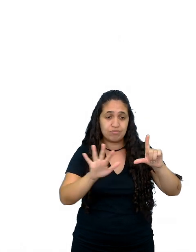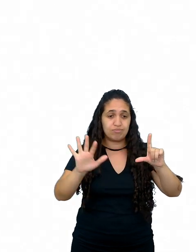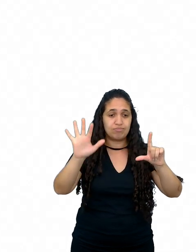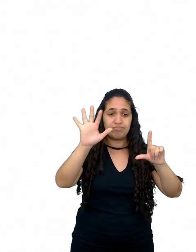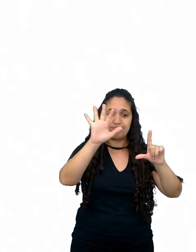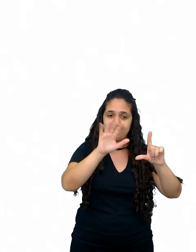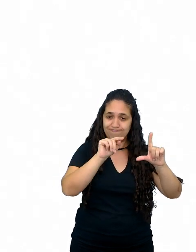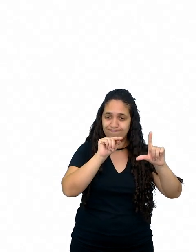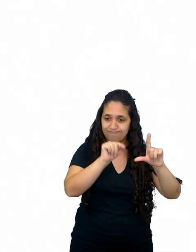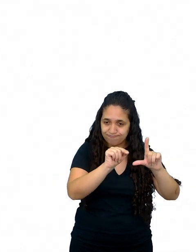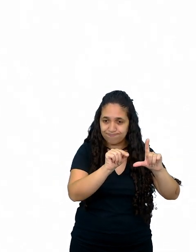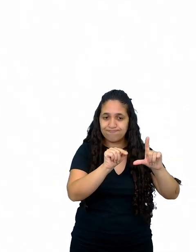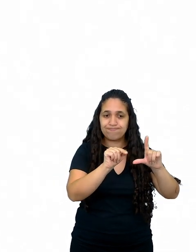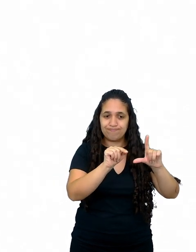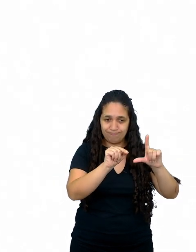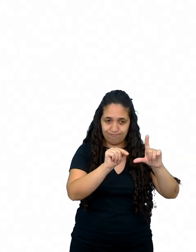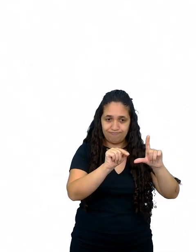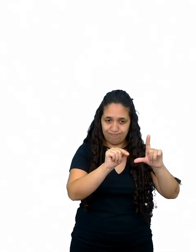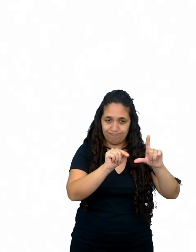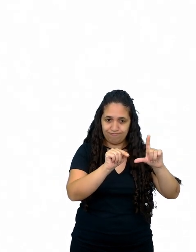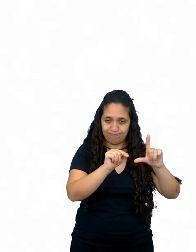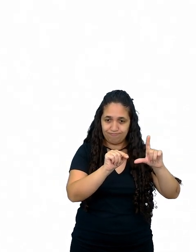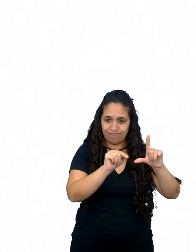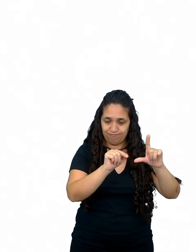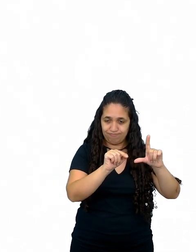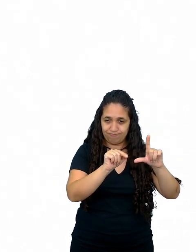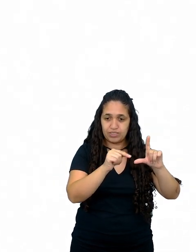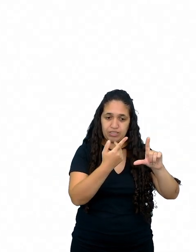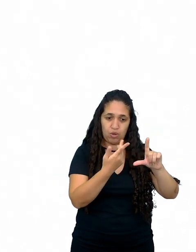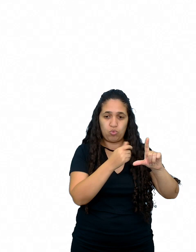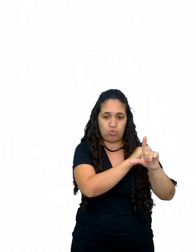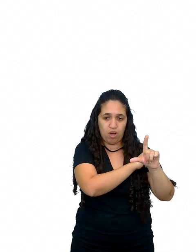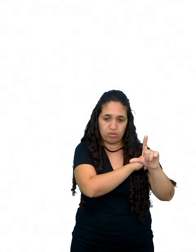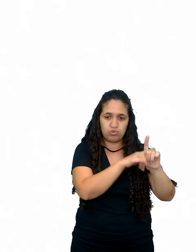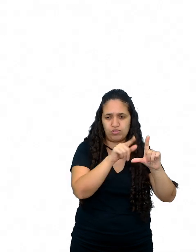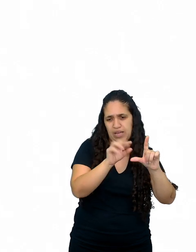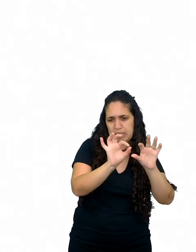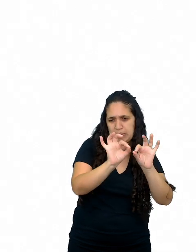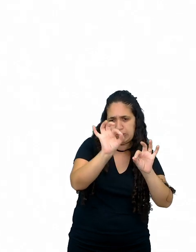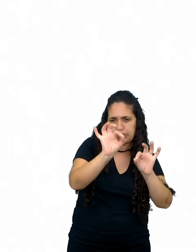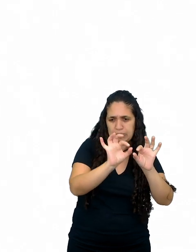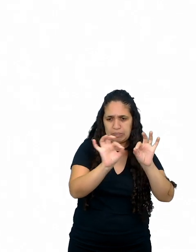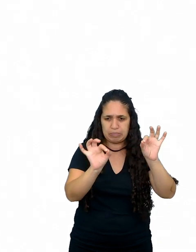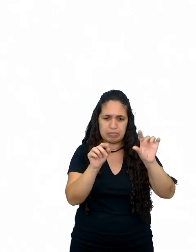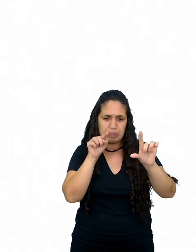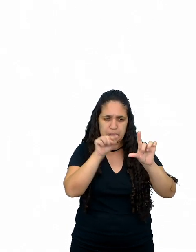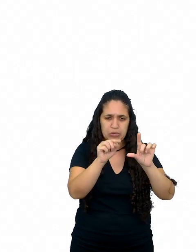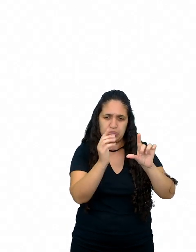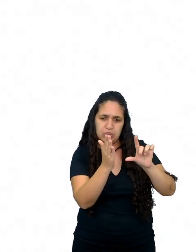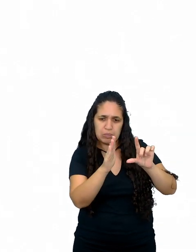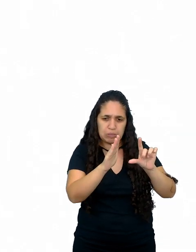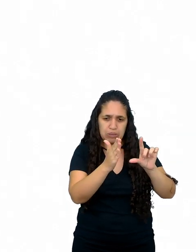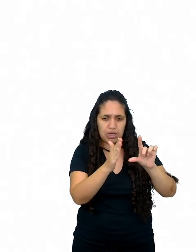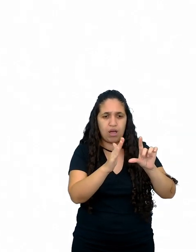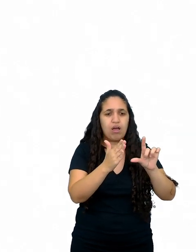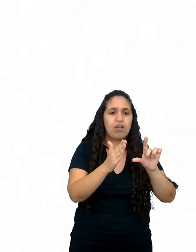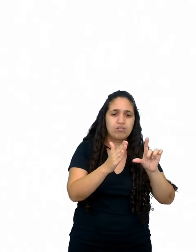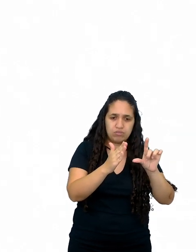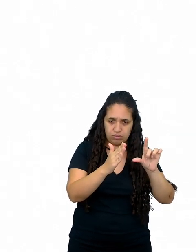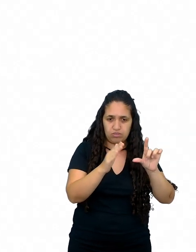conseguir representar ponto no plano cartesiano, provavelmente a distância, o ponto médio, o perímetro vai ter